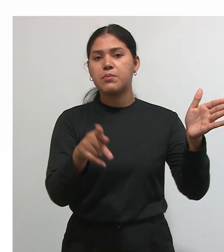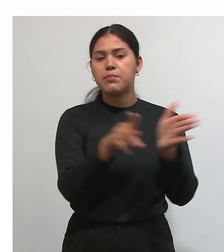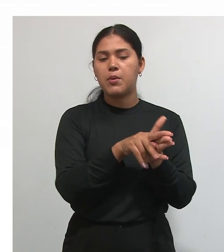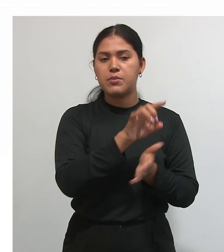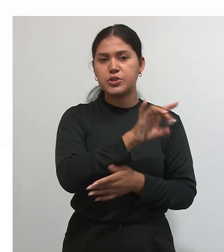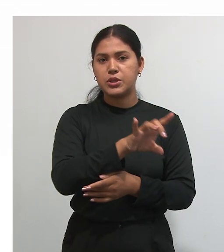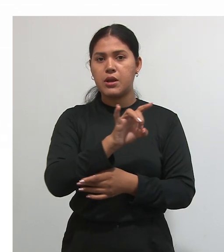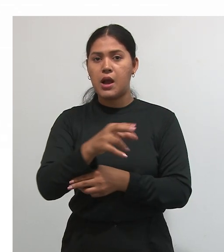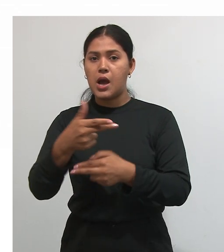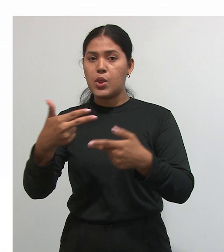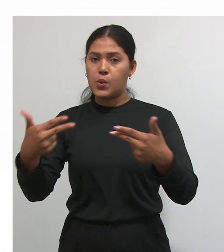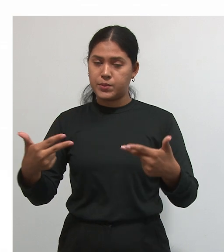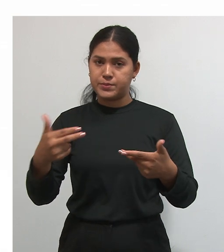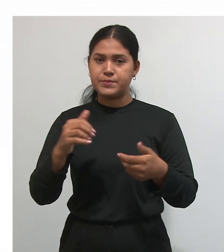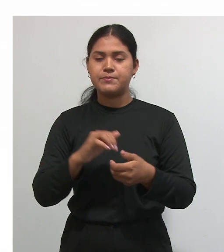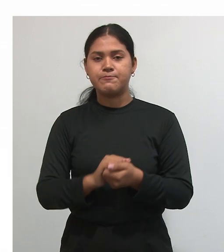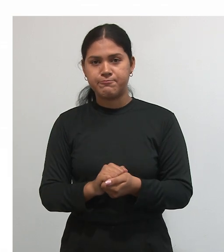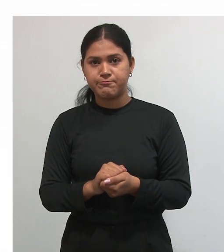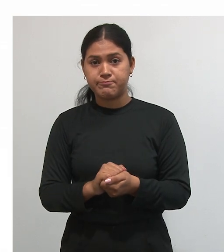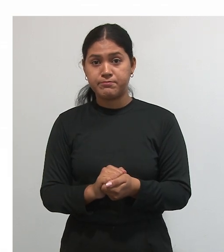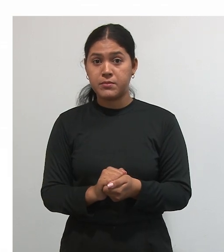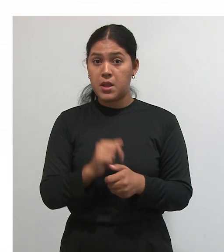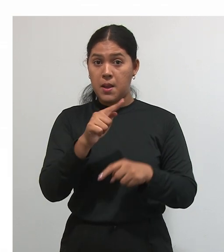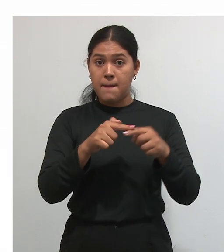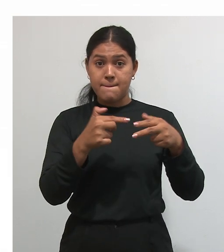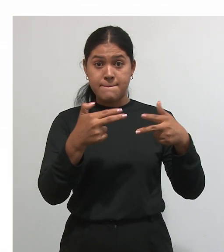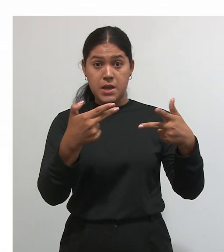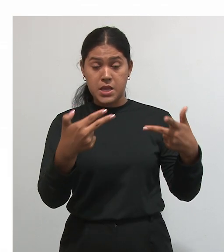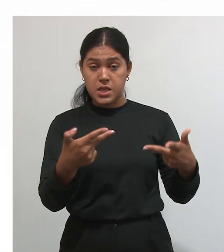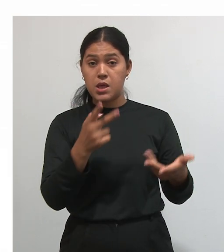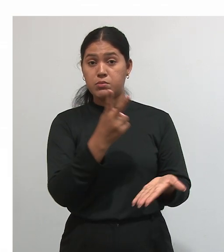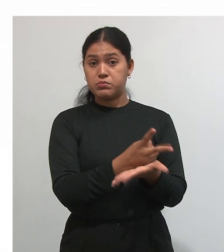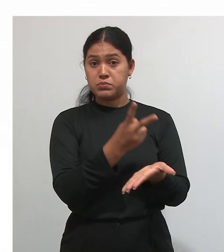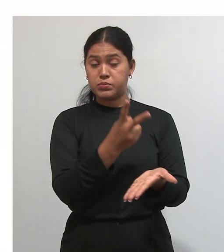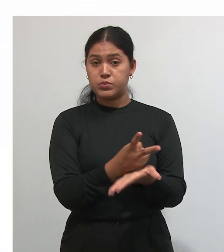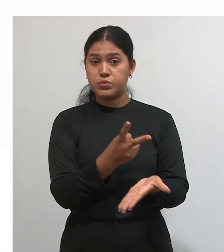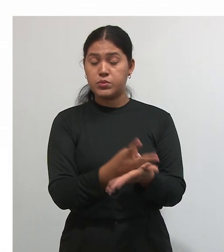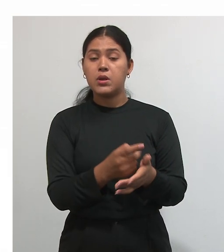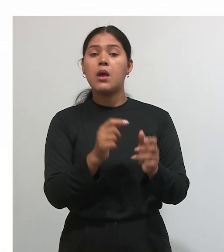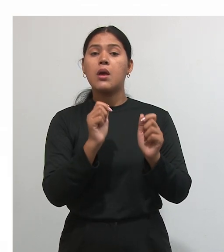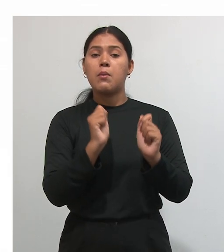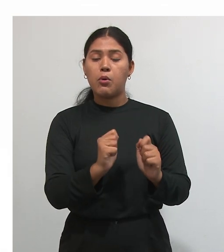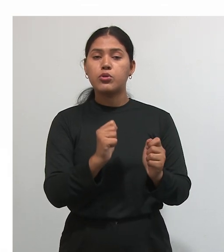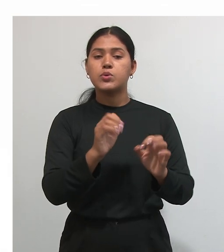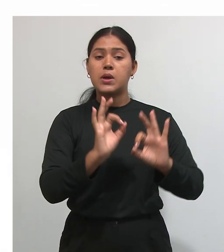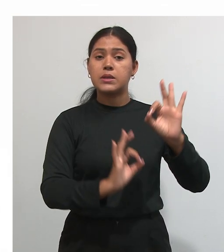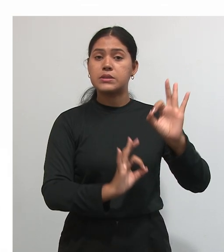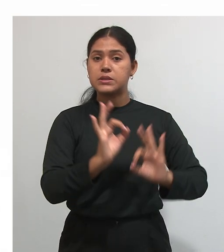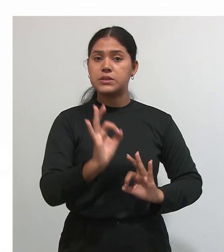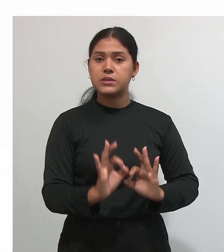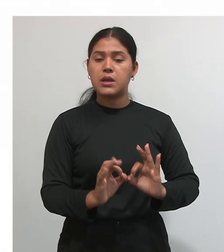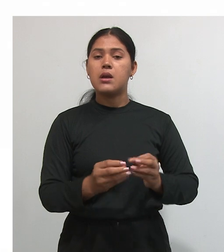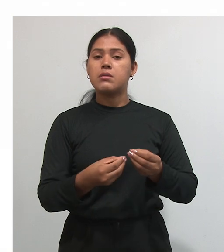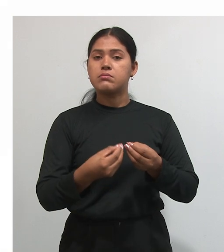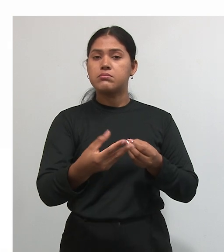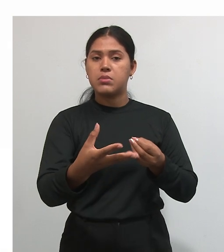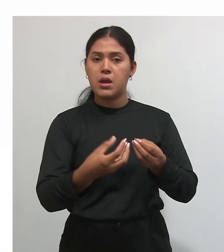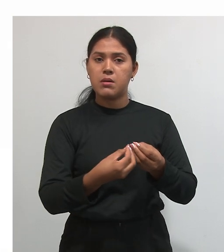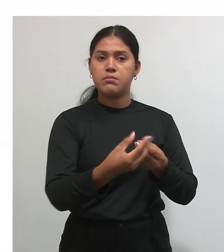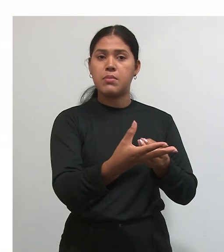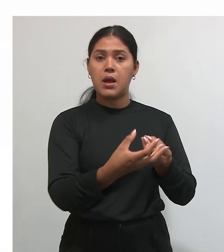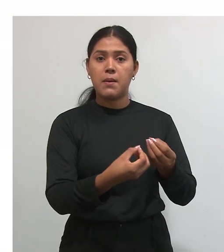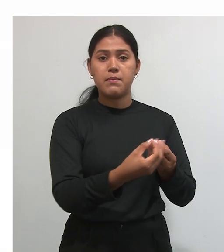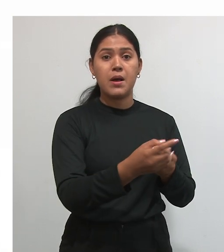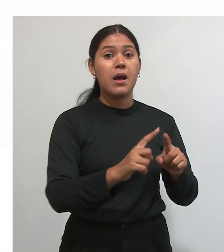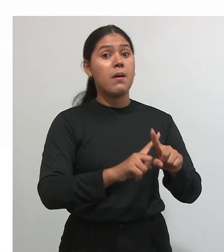classificação. O processo de distribuição do material permanente ou equipamento para uso será efetuado por meio mediante